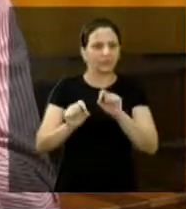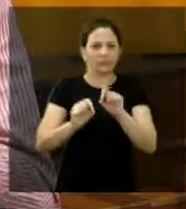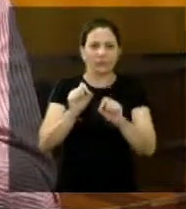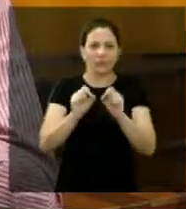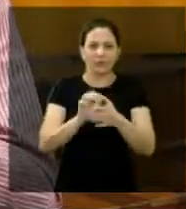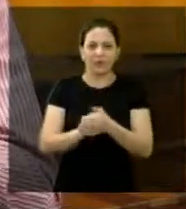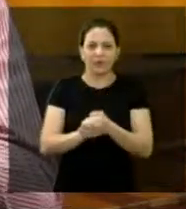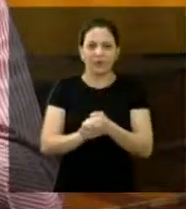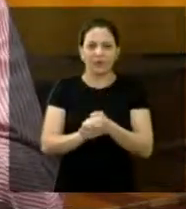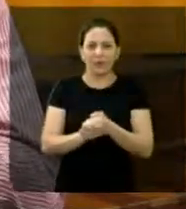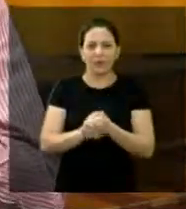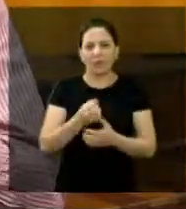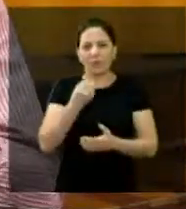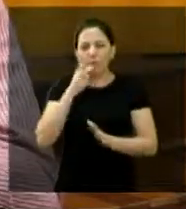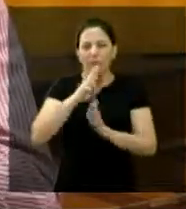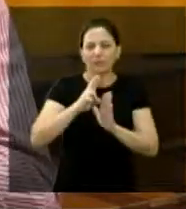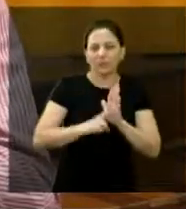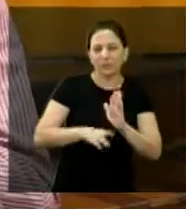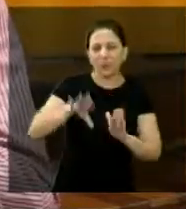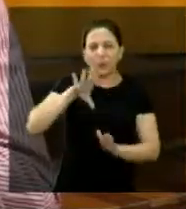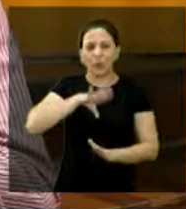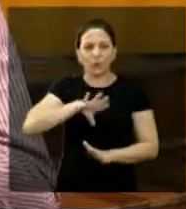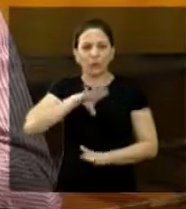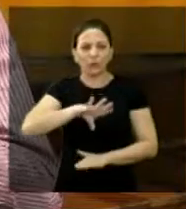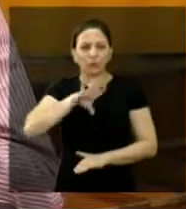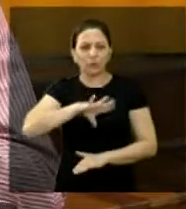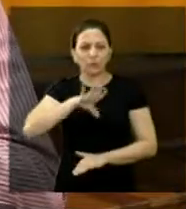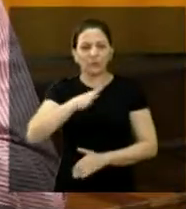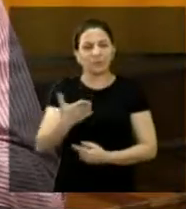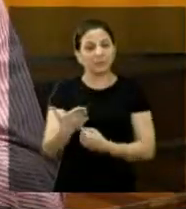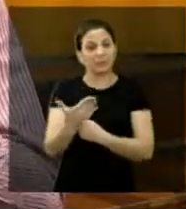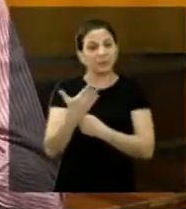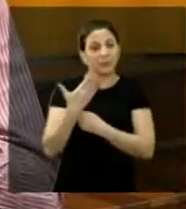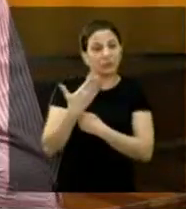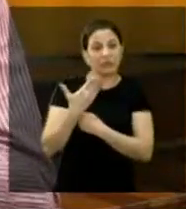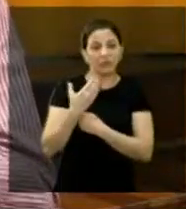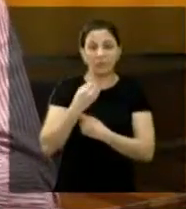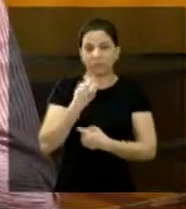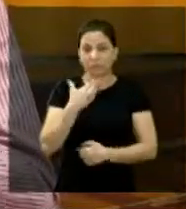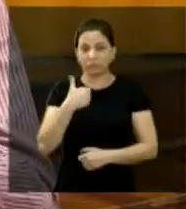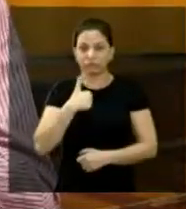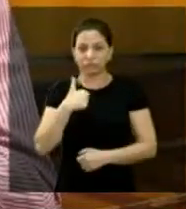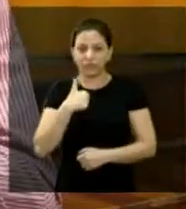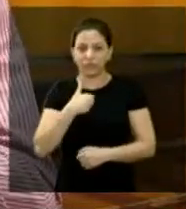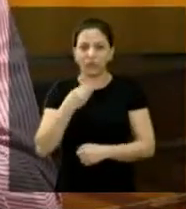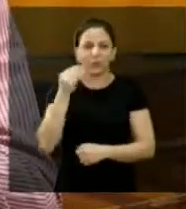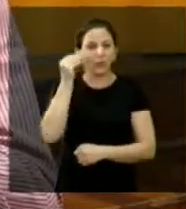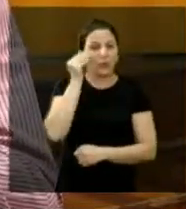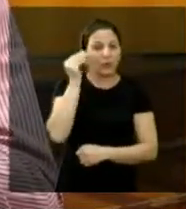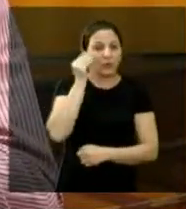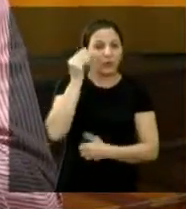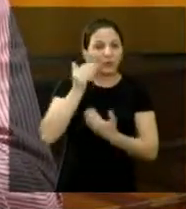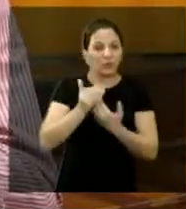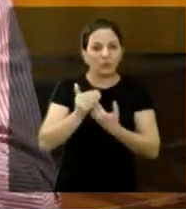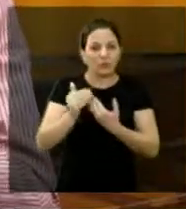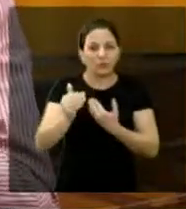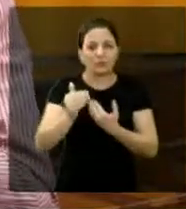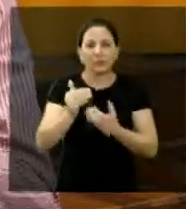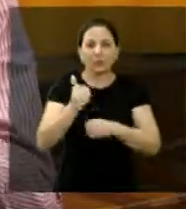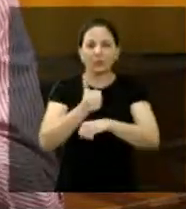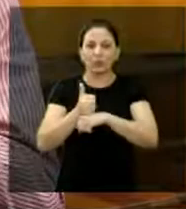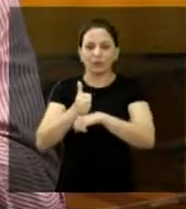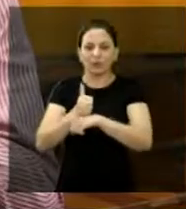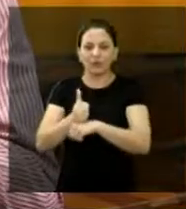de português em redação, e essas coisas, esses fatores todos me ajudaram quando eu fiz o teste e comecei realmente a minha carreira profissional